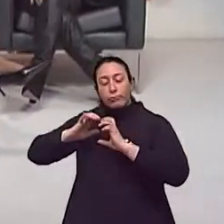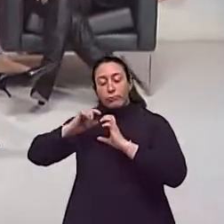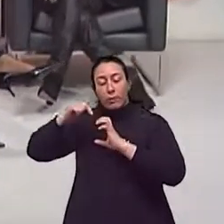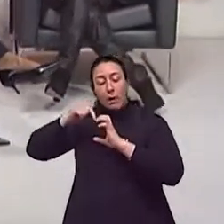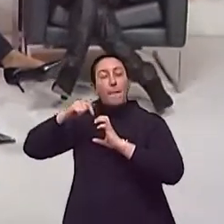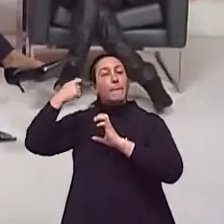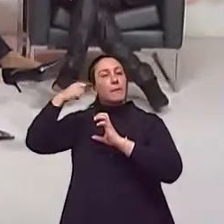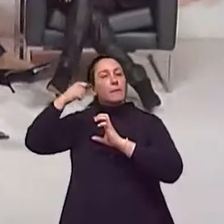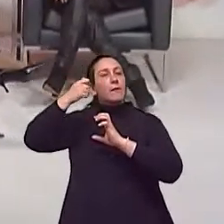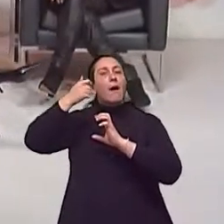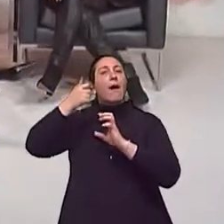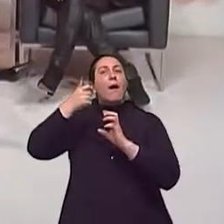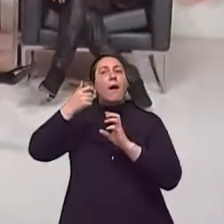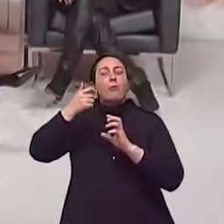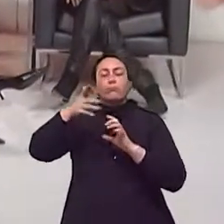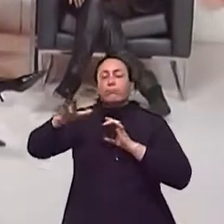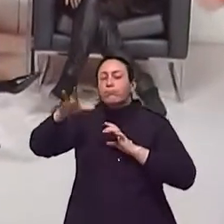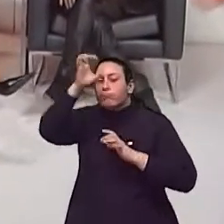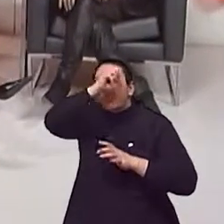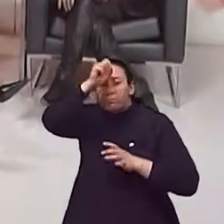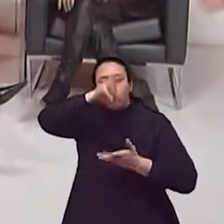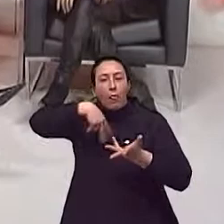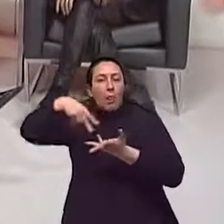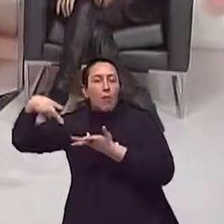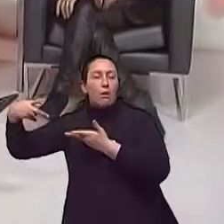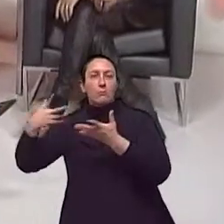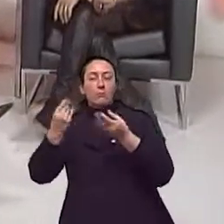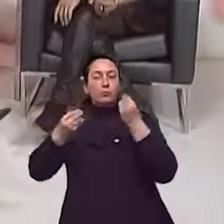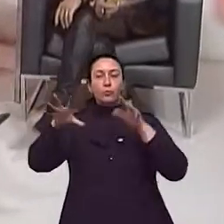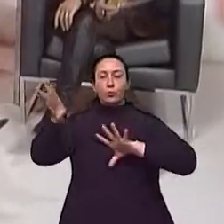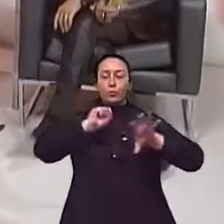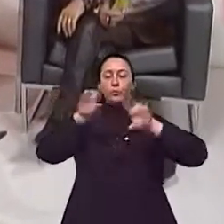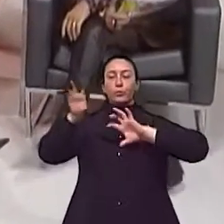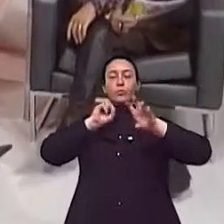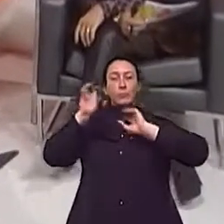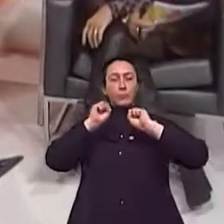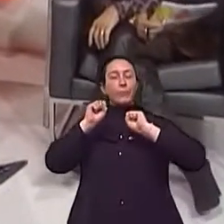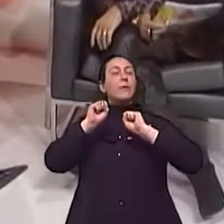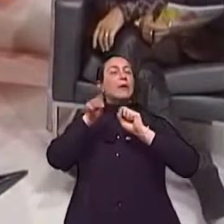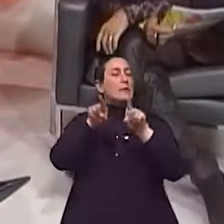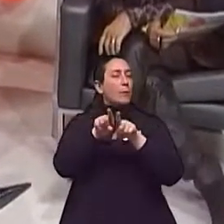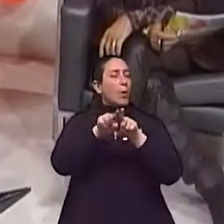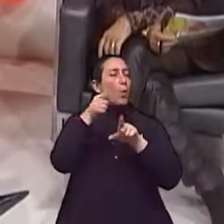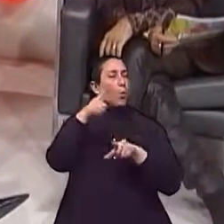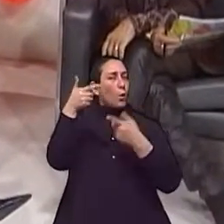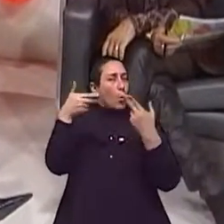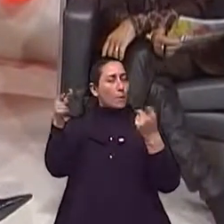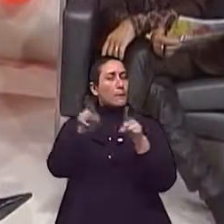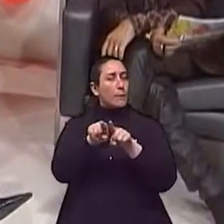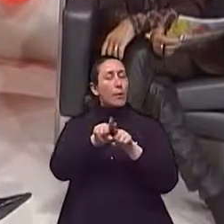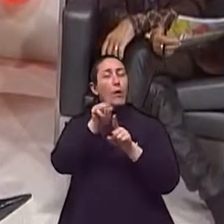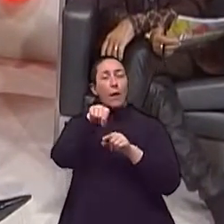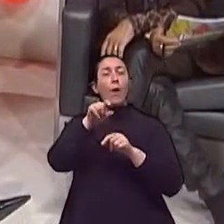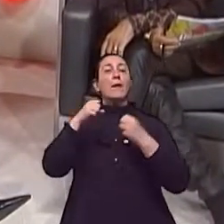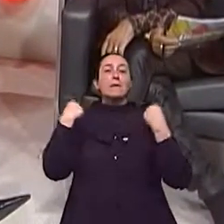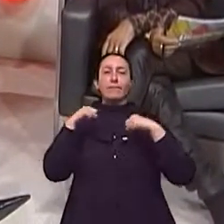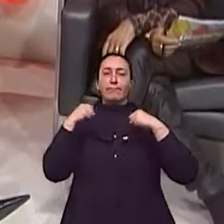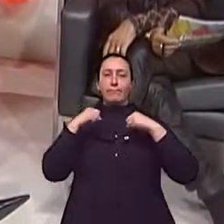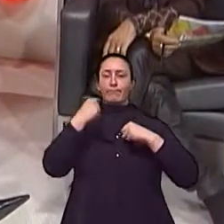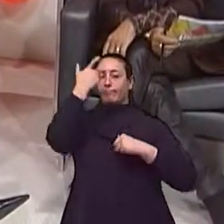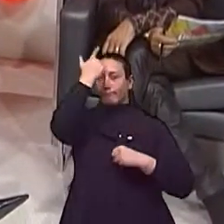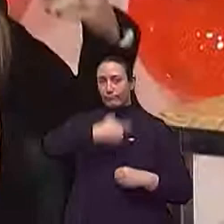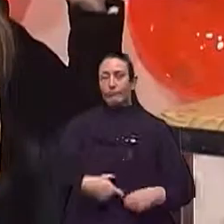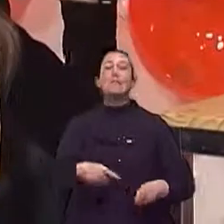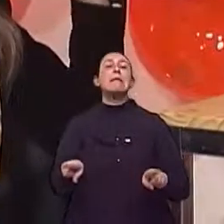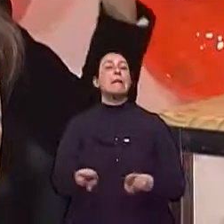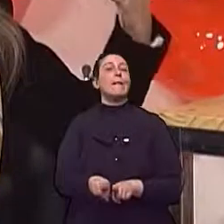para que a pessoa permaneça ativo outra coisa bastante importante que parece que melhora o cérebro isso tem sido provado é exercício f ah